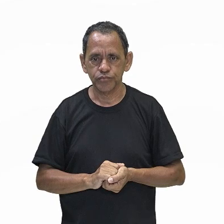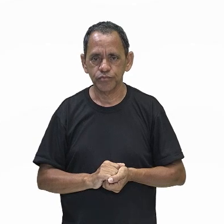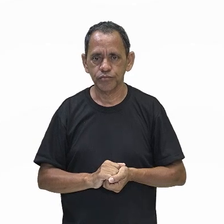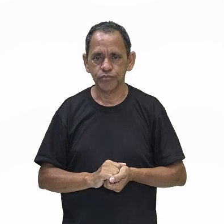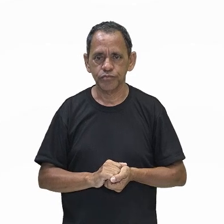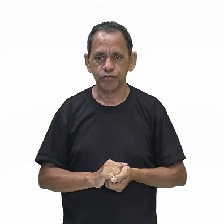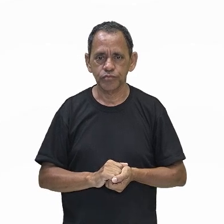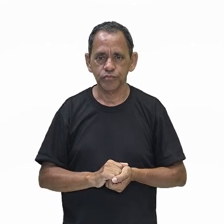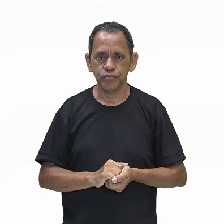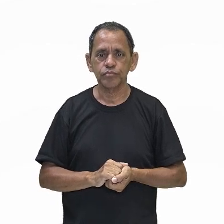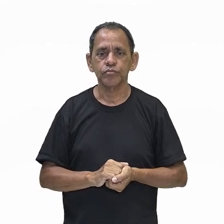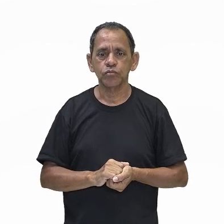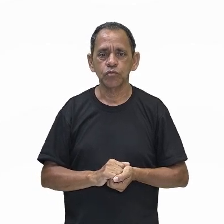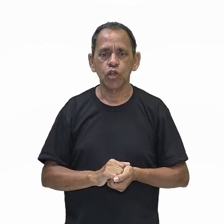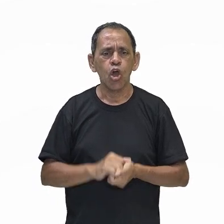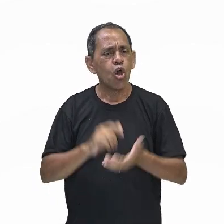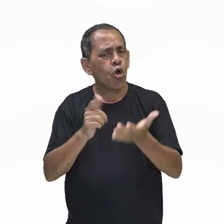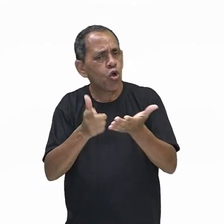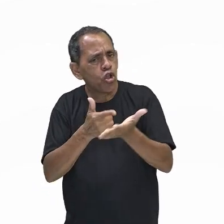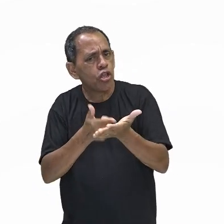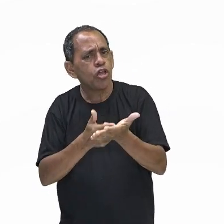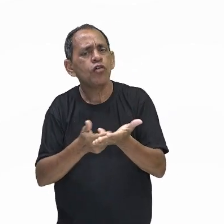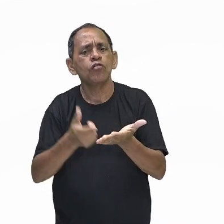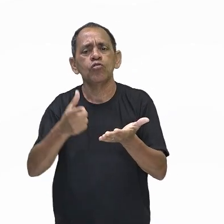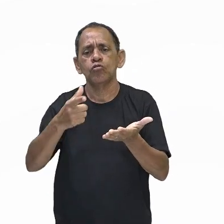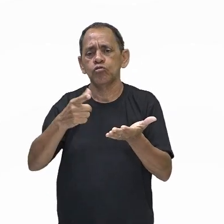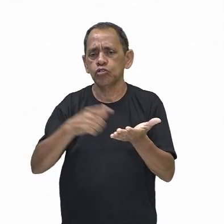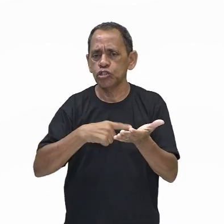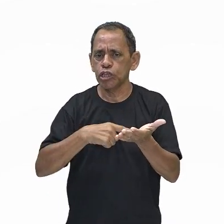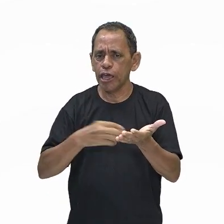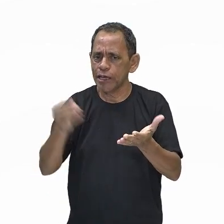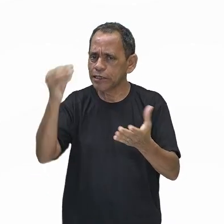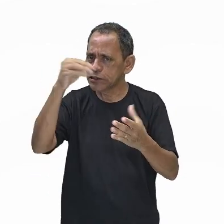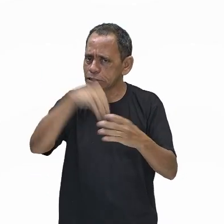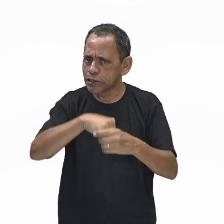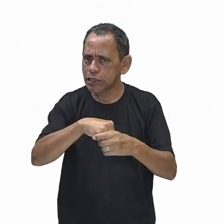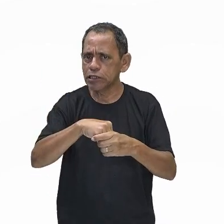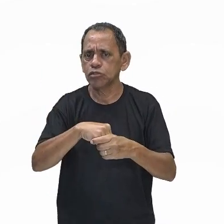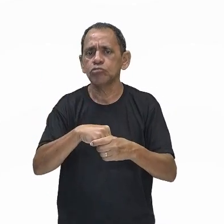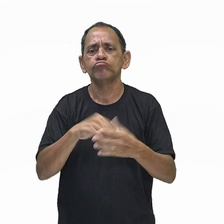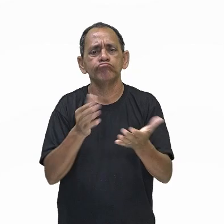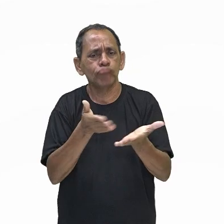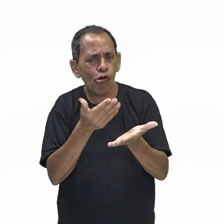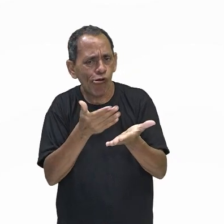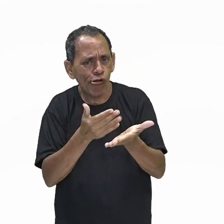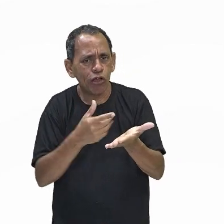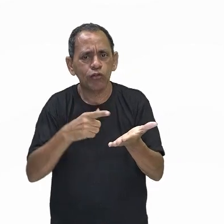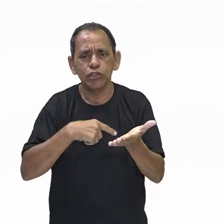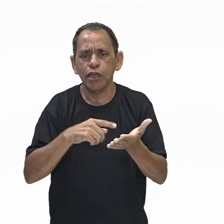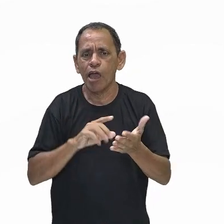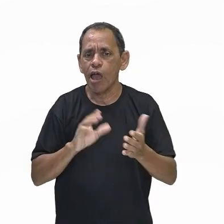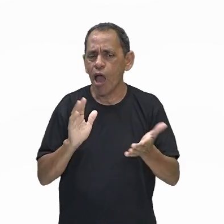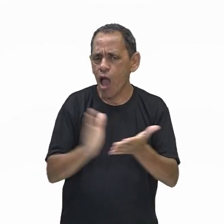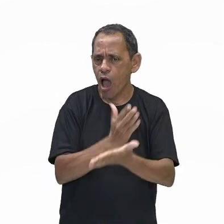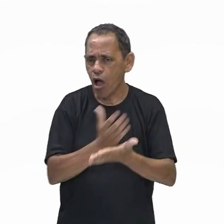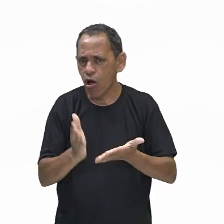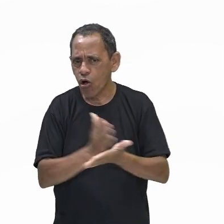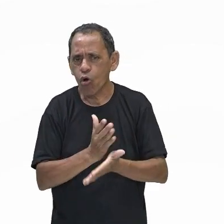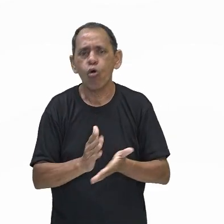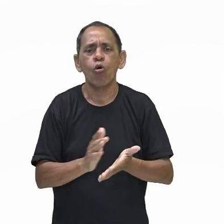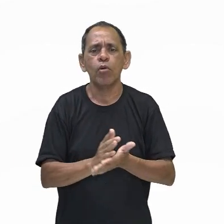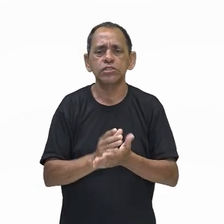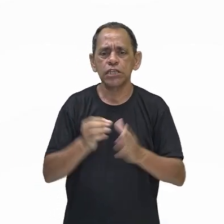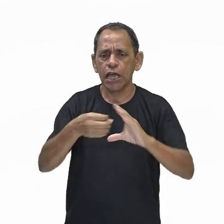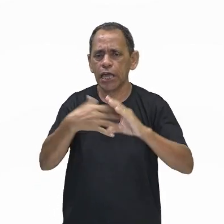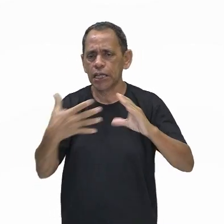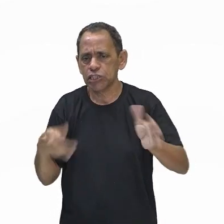vai mostrar o íntimo ali de cada personagem, não somente as ações em si, mas como o personagem,